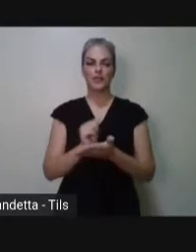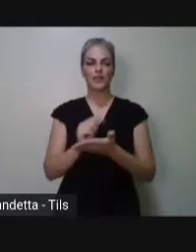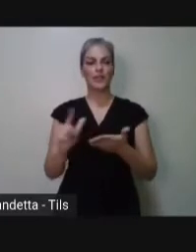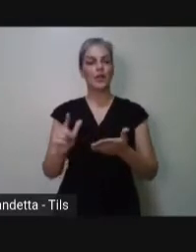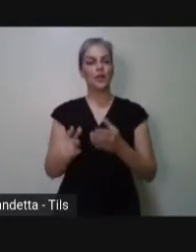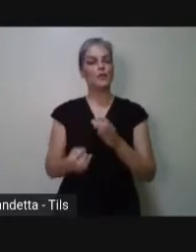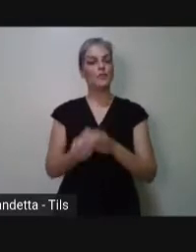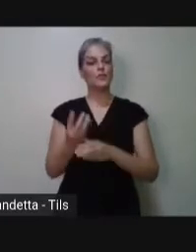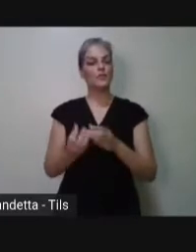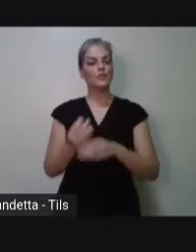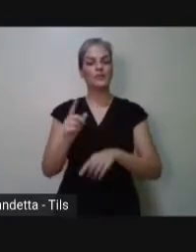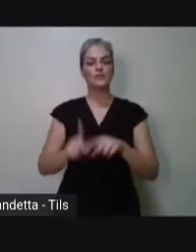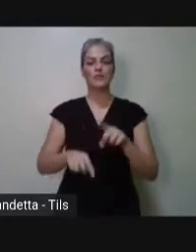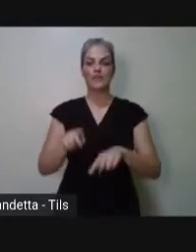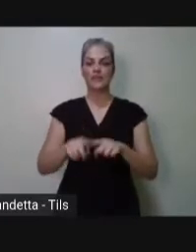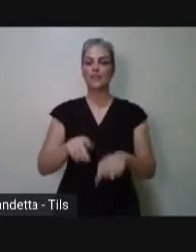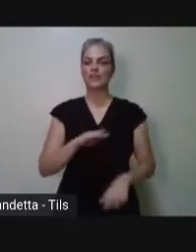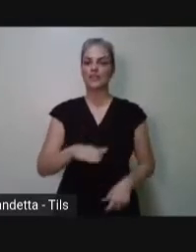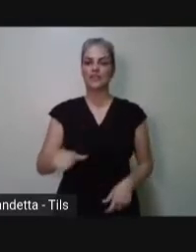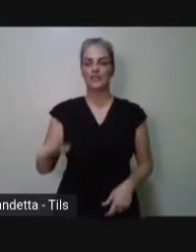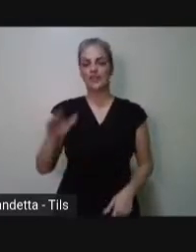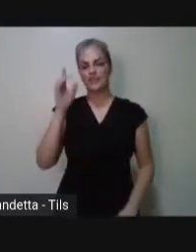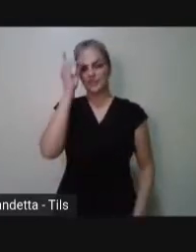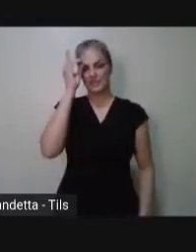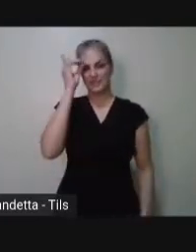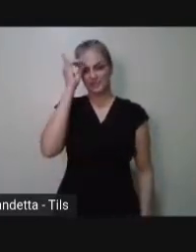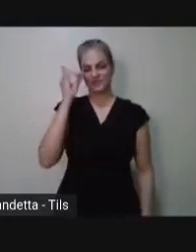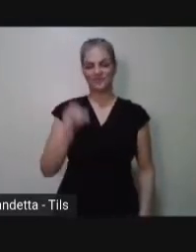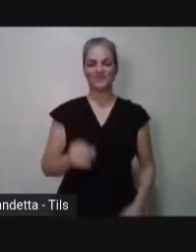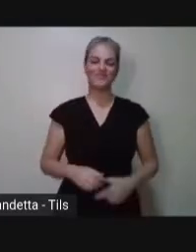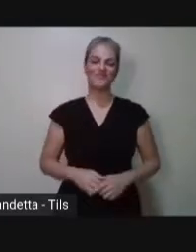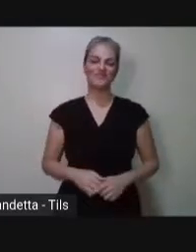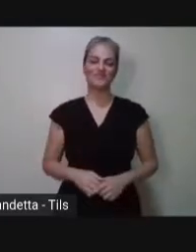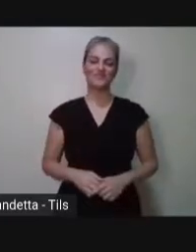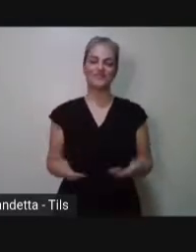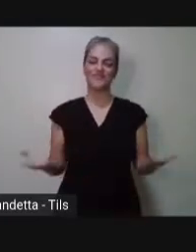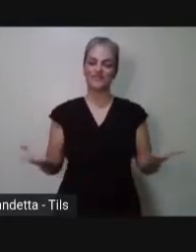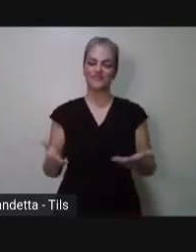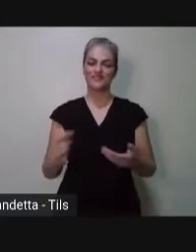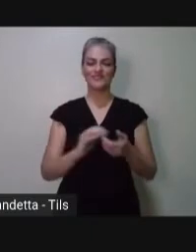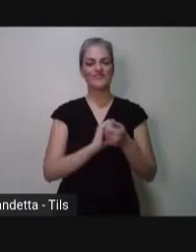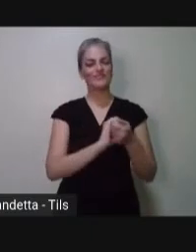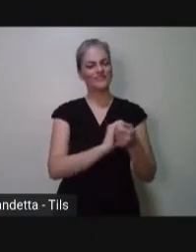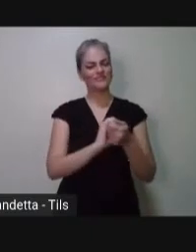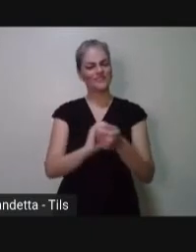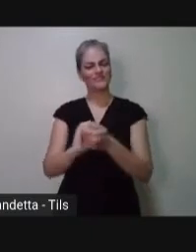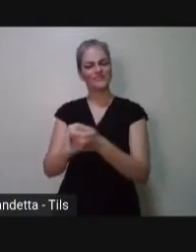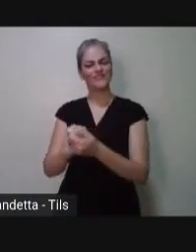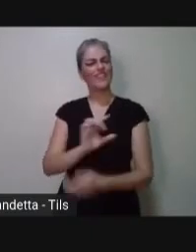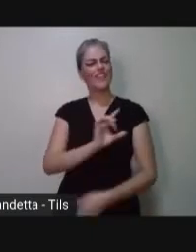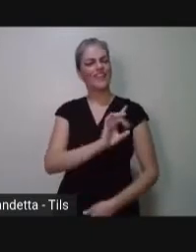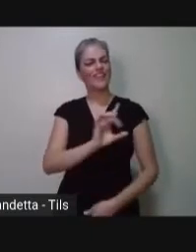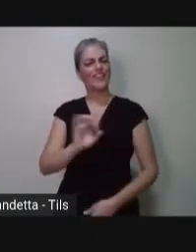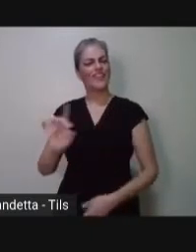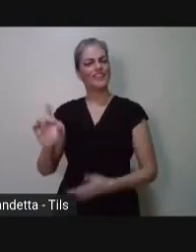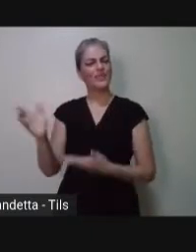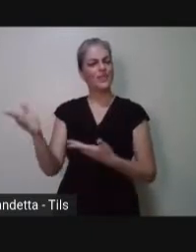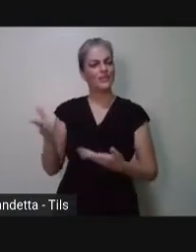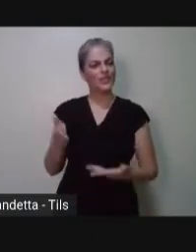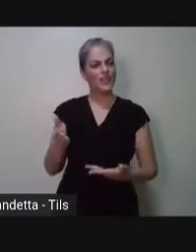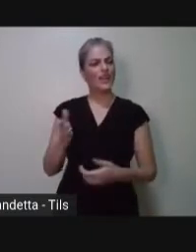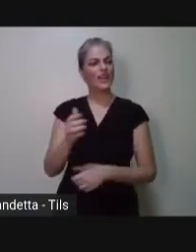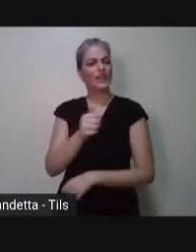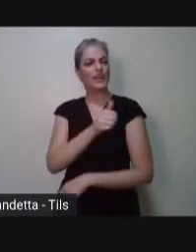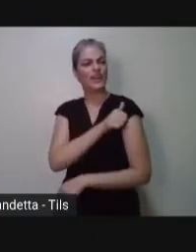as Crianças com Deficiência Intelectual. Nós cumprimentamos a cada convidado, cursista,